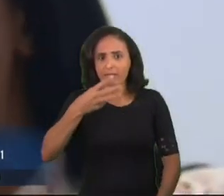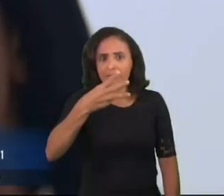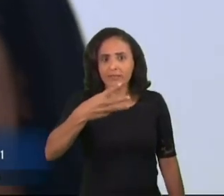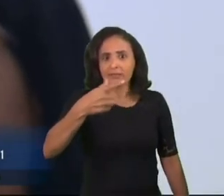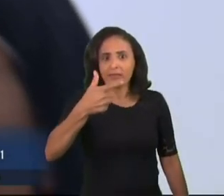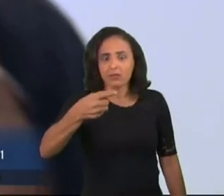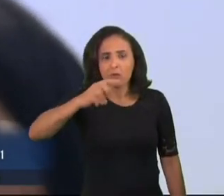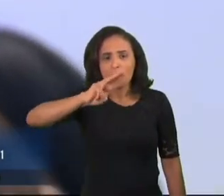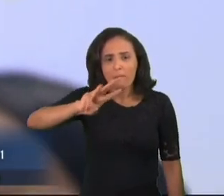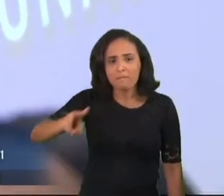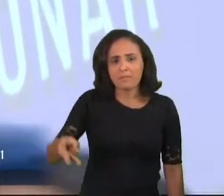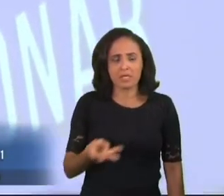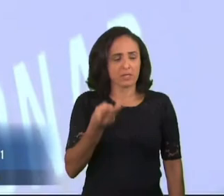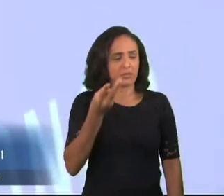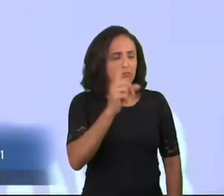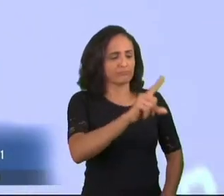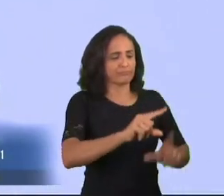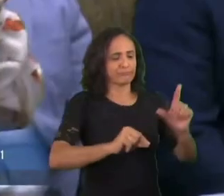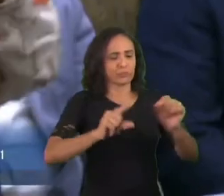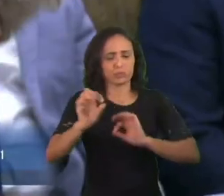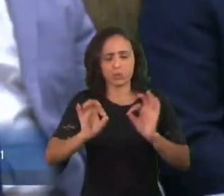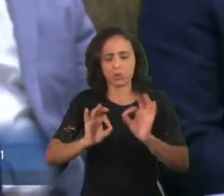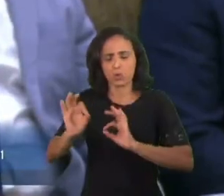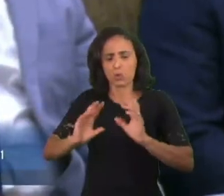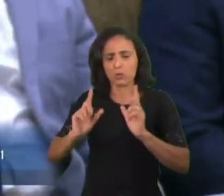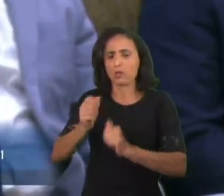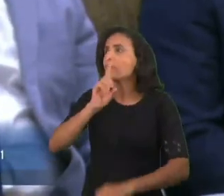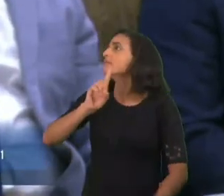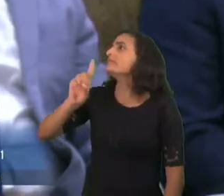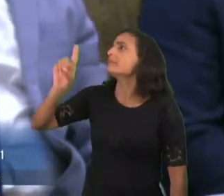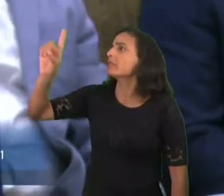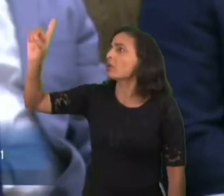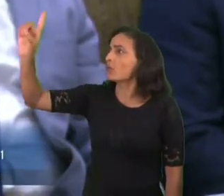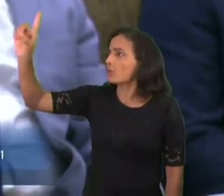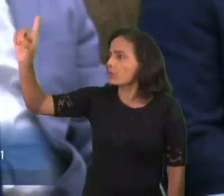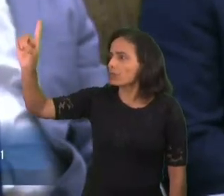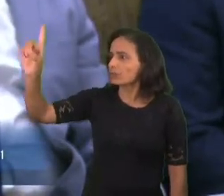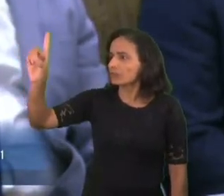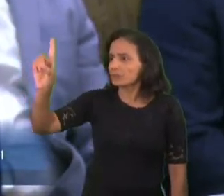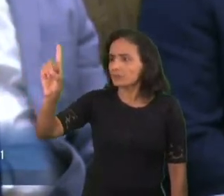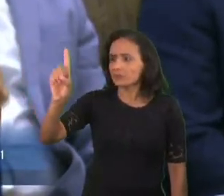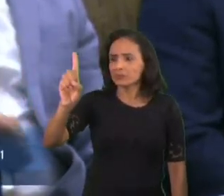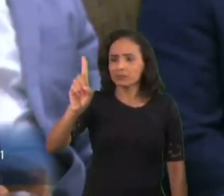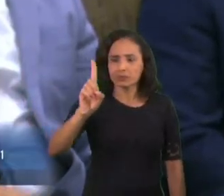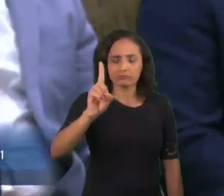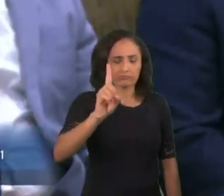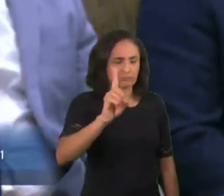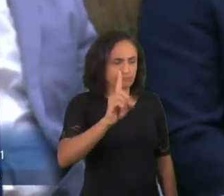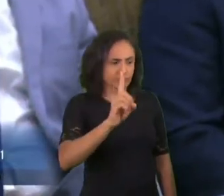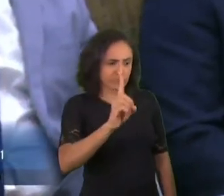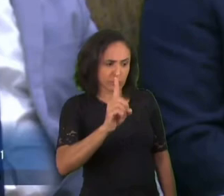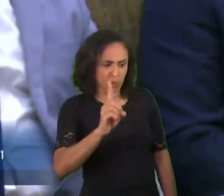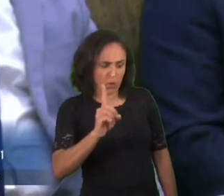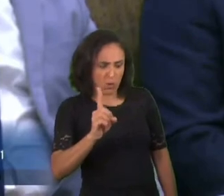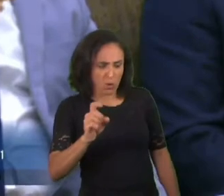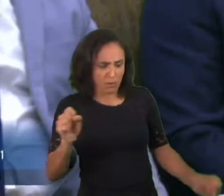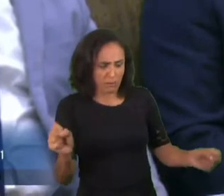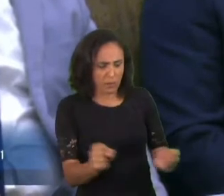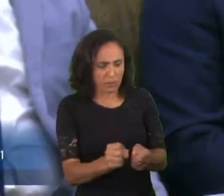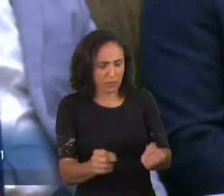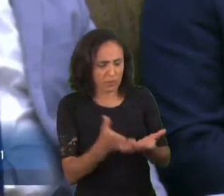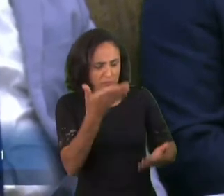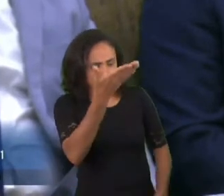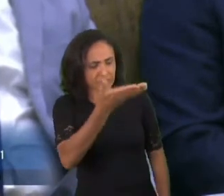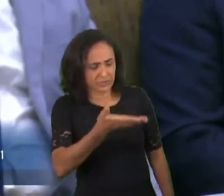32 mil armados pra lutar. Aí Deus aparece e a ele surpreende.